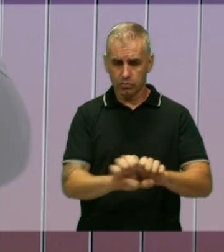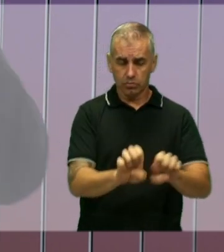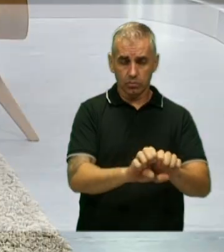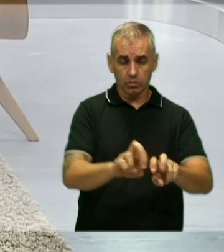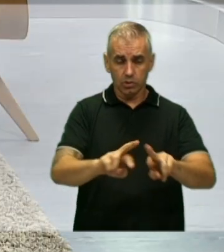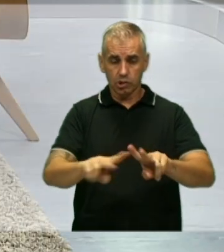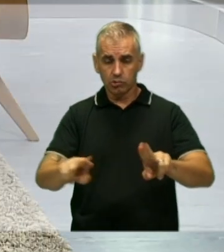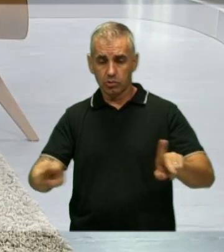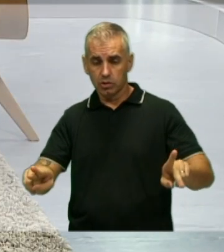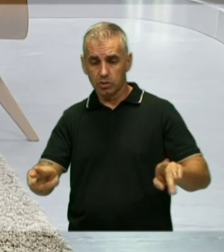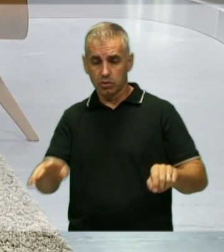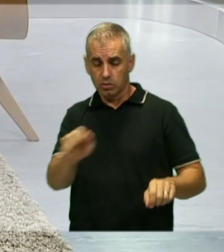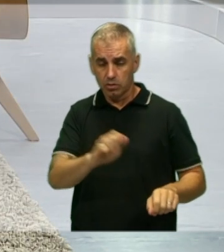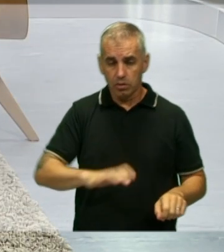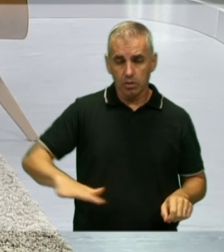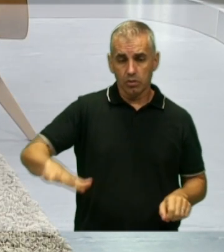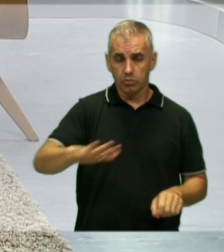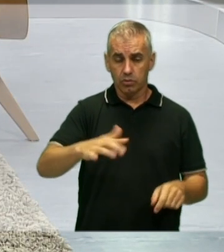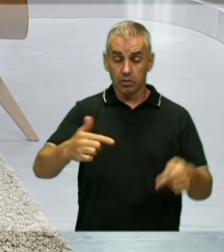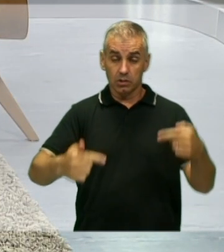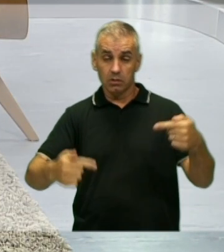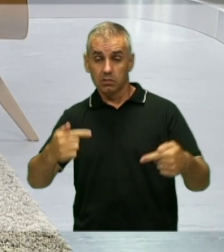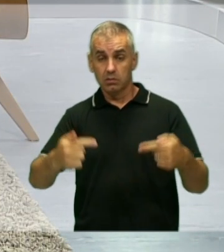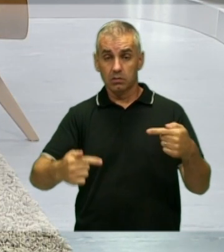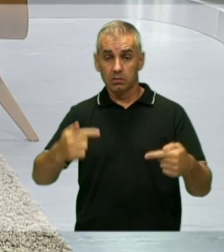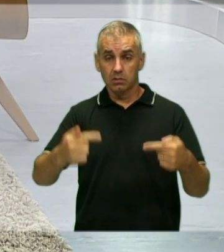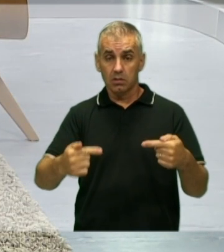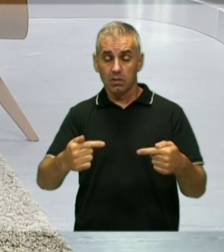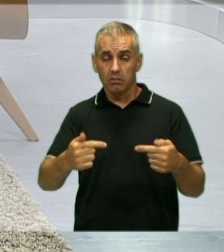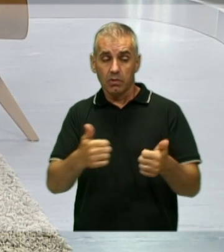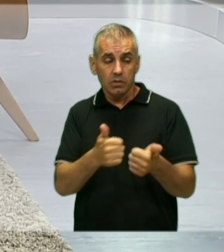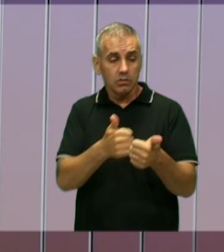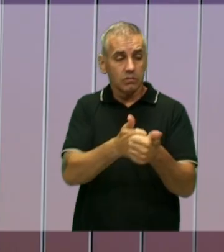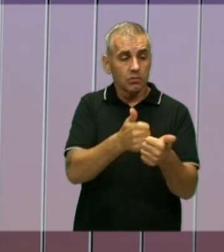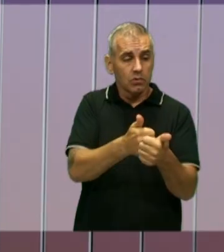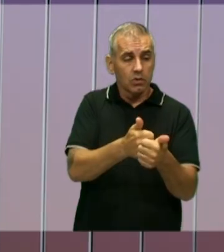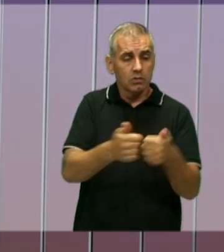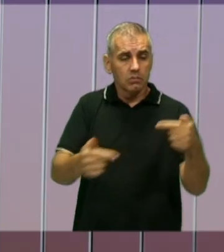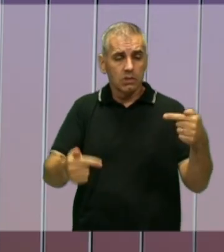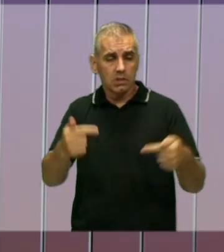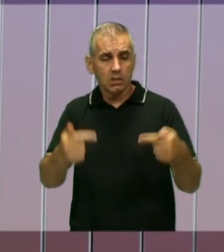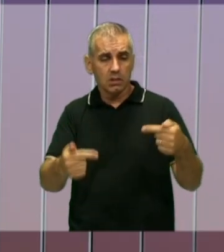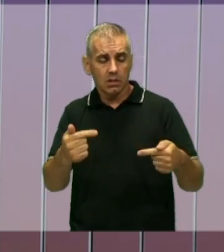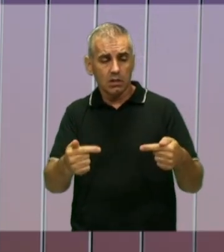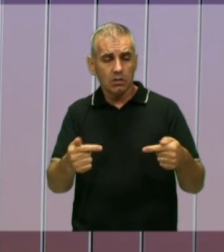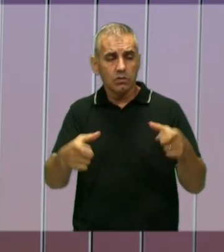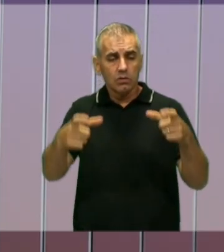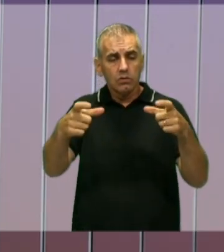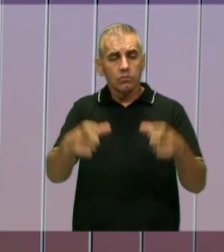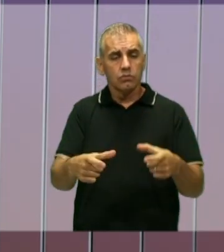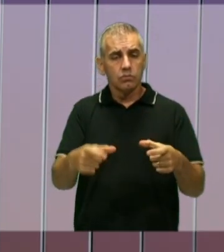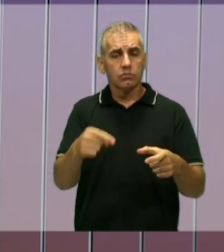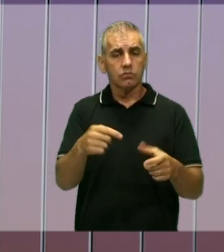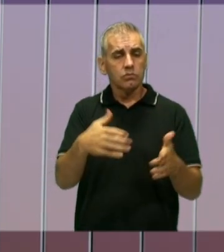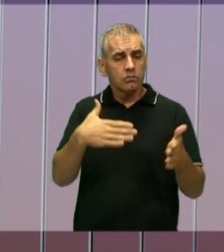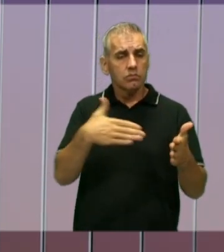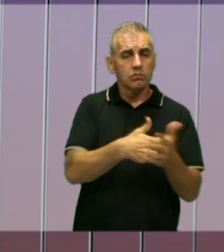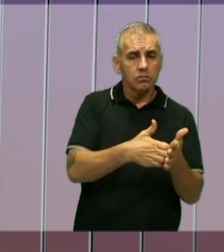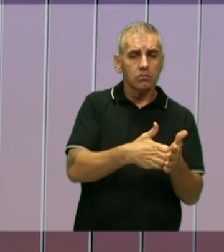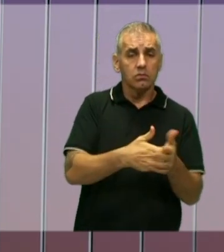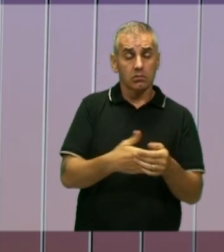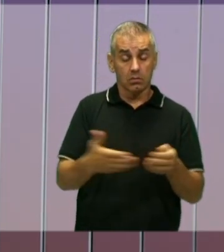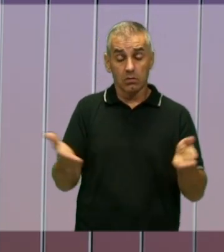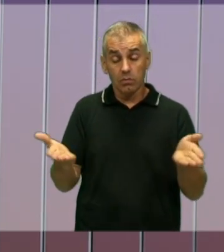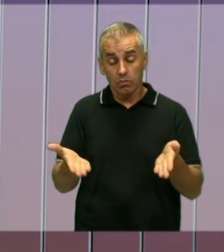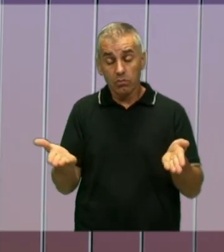das regiões de combate, das regiões periféricas, mais próximos do ambiente de guerra, do local onde acontece o acidente. E isso acontece